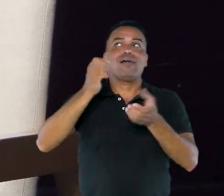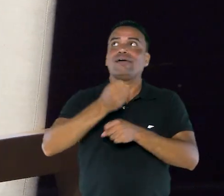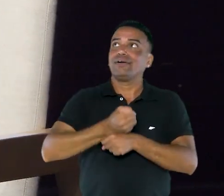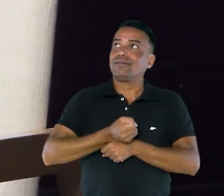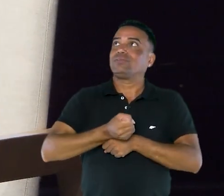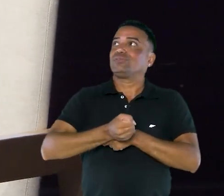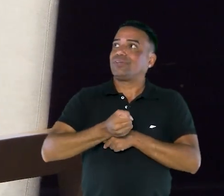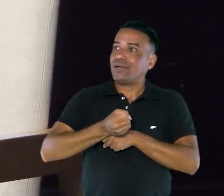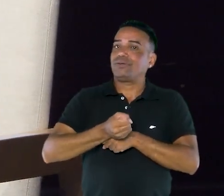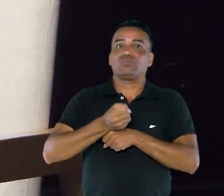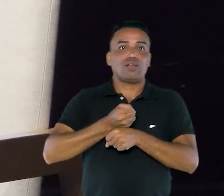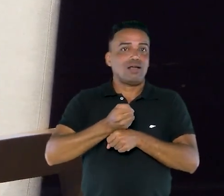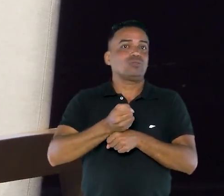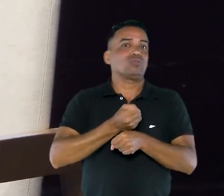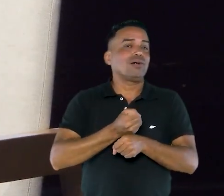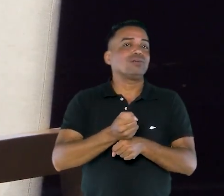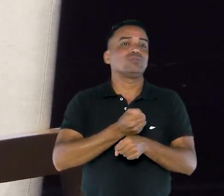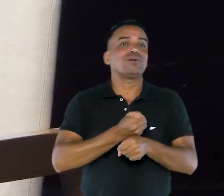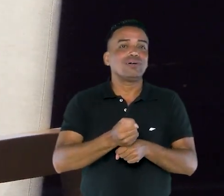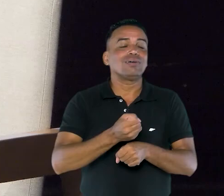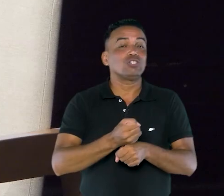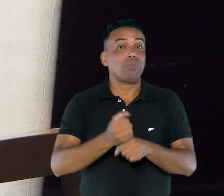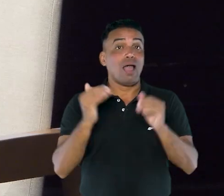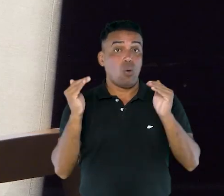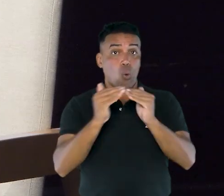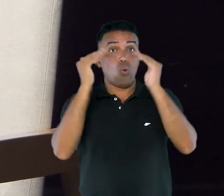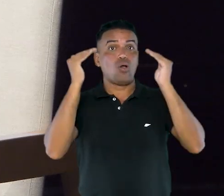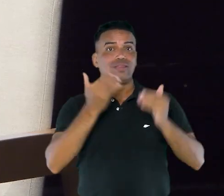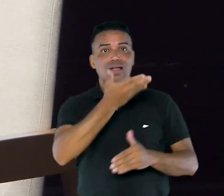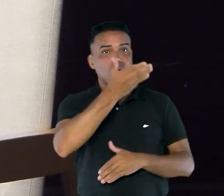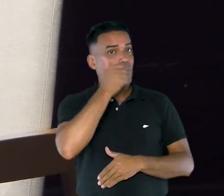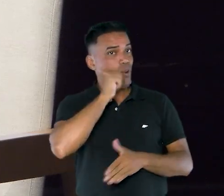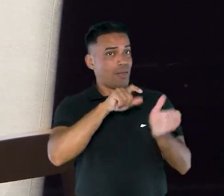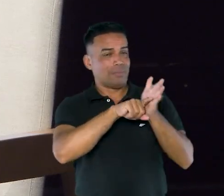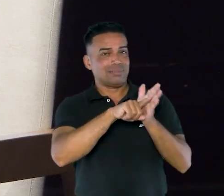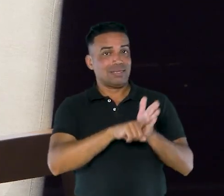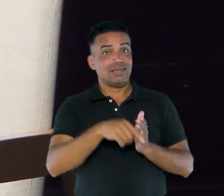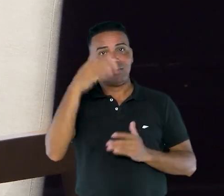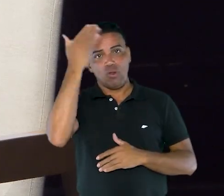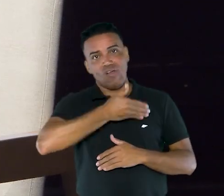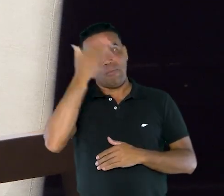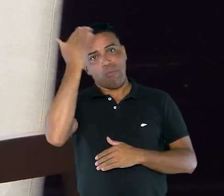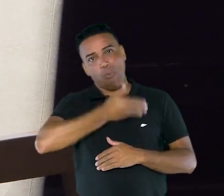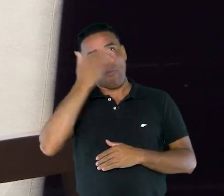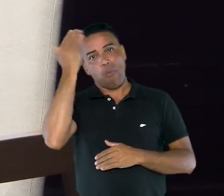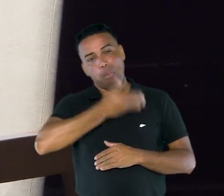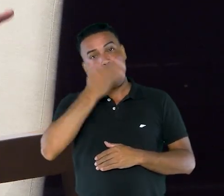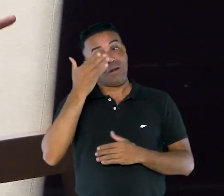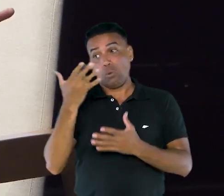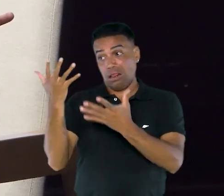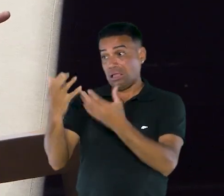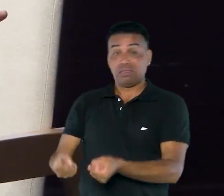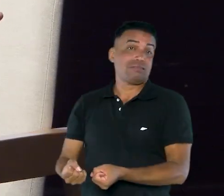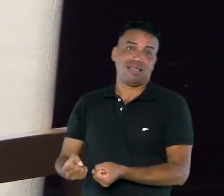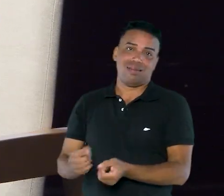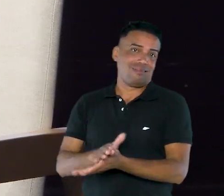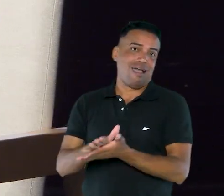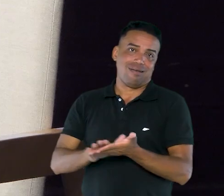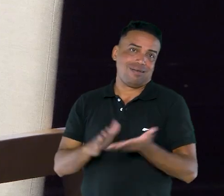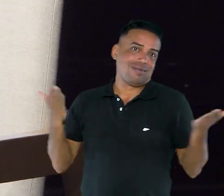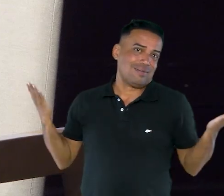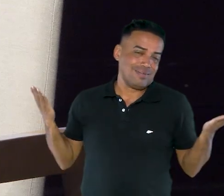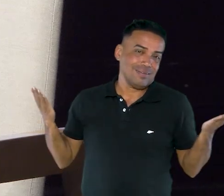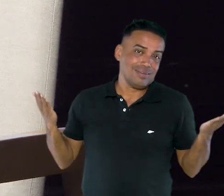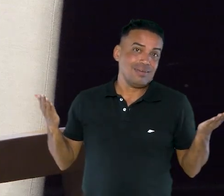anos e anos e anos para concordar com ela e provar e reprovar, porque não queriam aceitar de jeito nenhum.